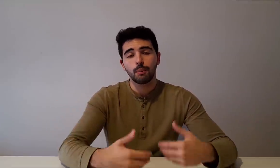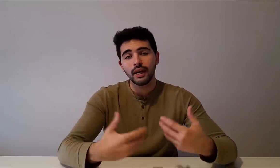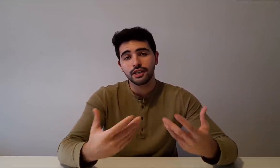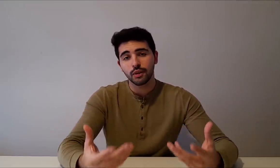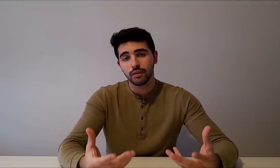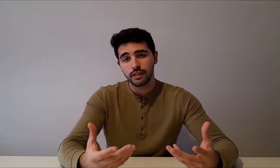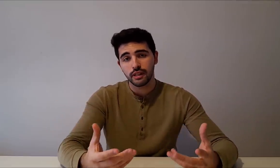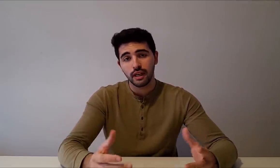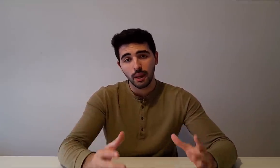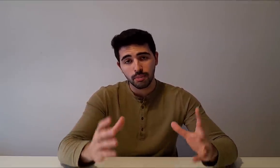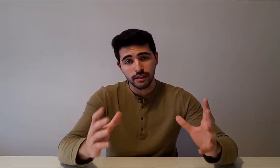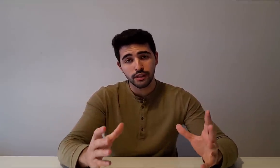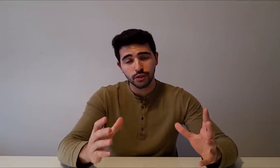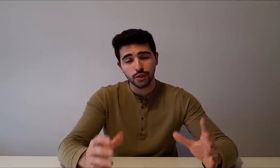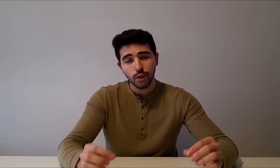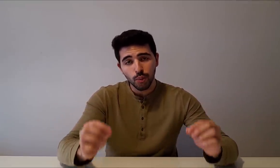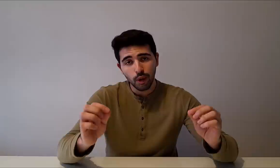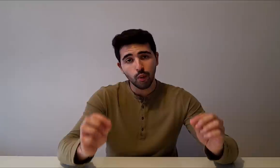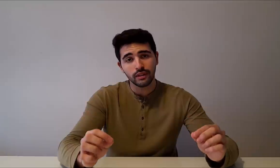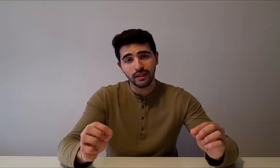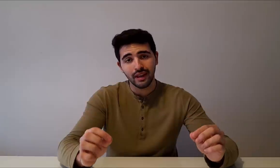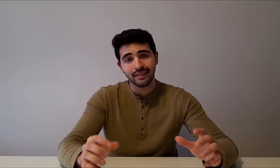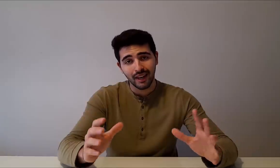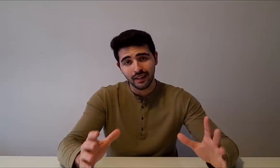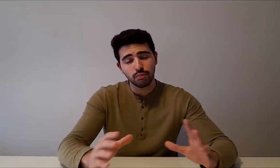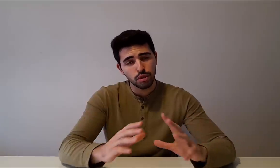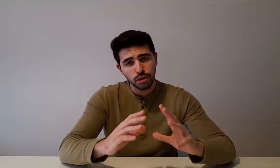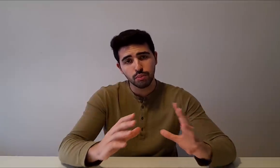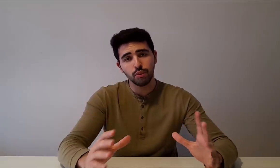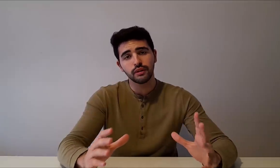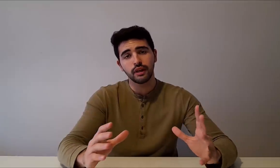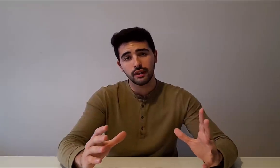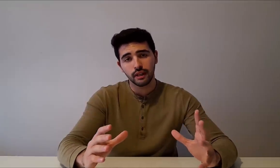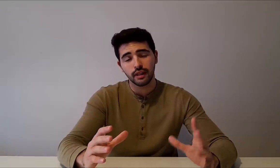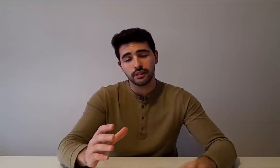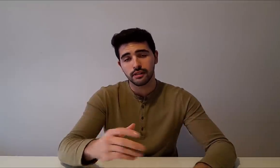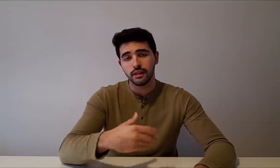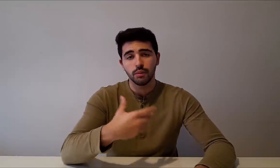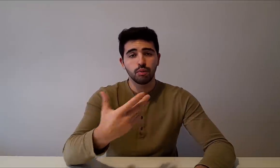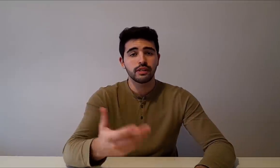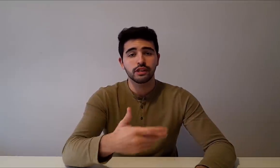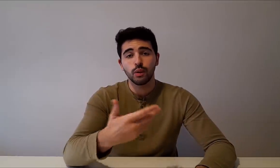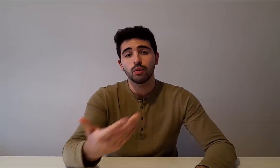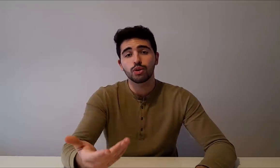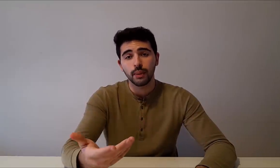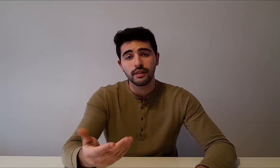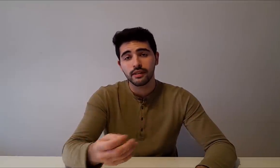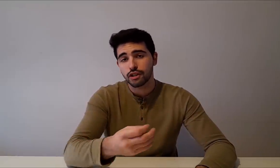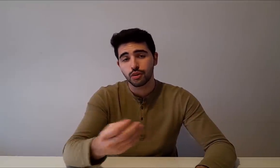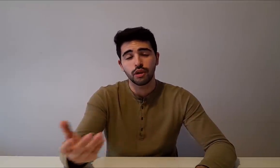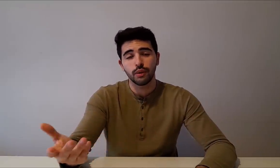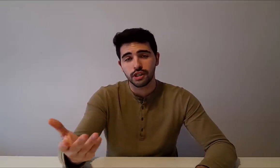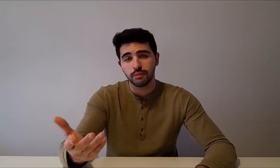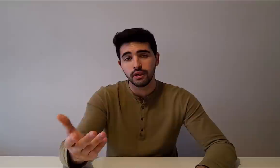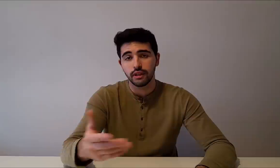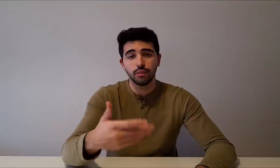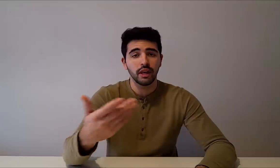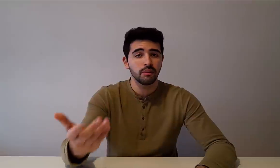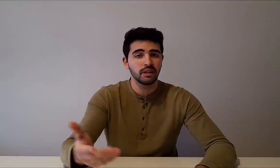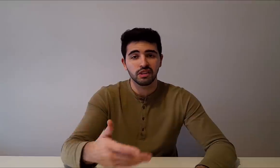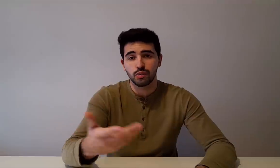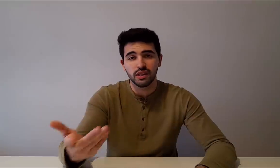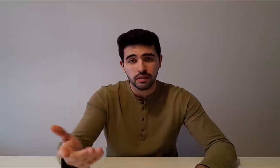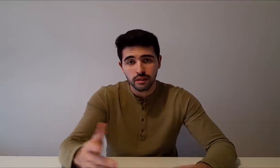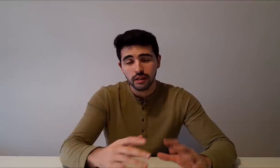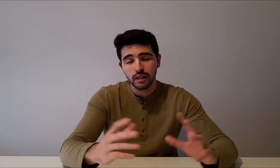problema é que para isto acontecer é preciso uma quantidade grande mas mesmo muito grande riqueza por isso sexual alguns países é que discutiram esta